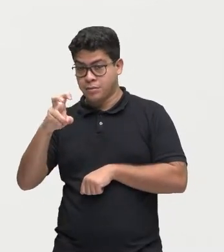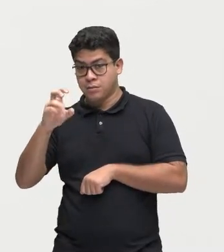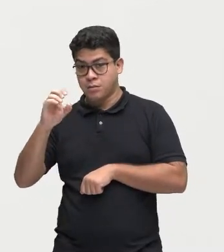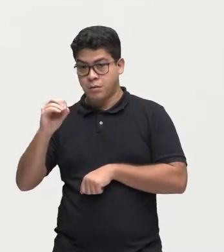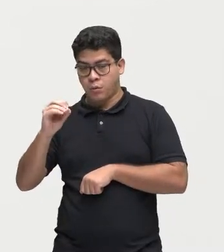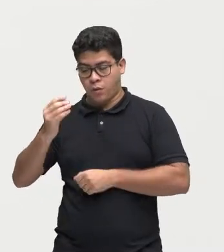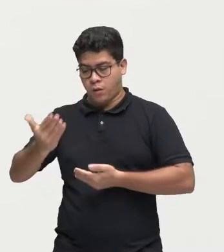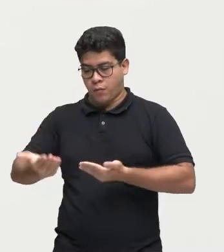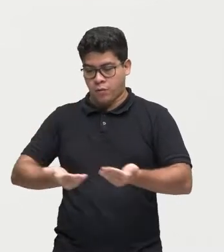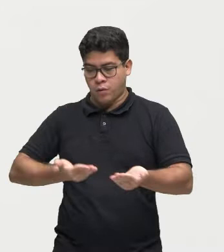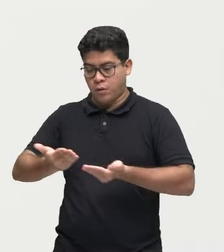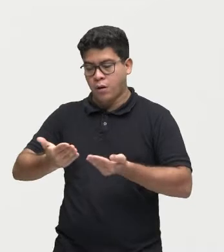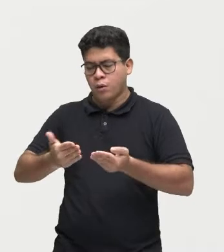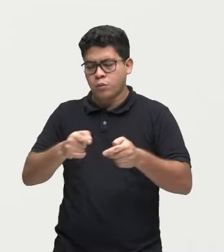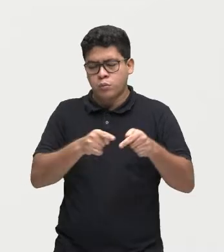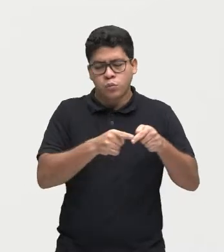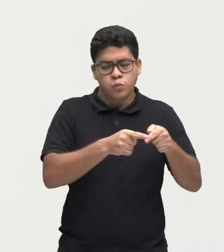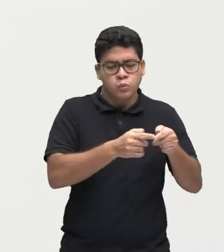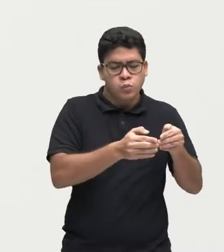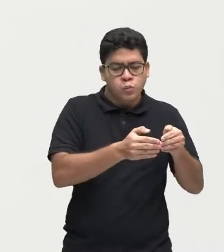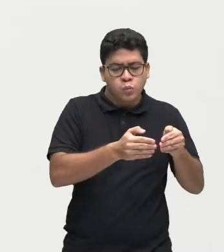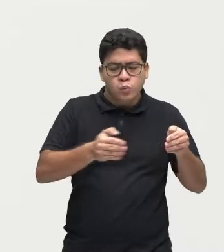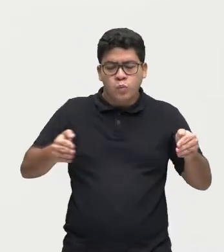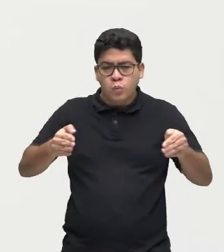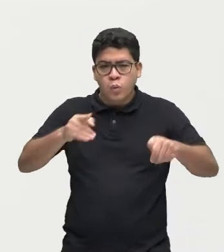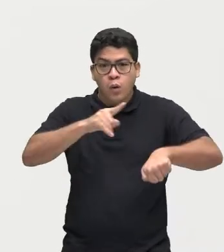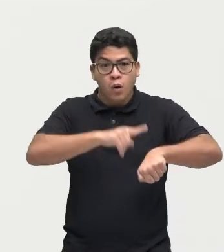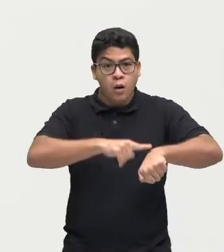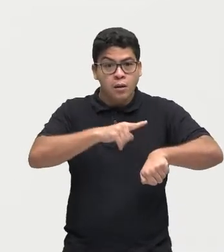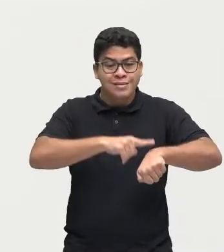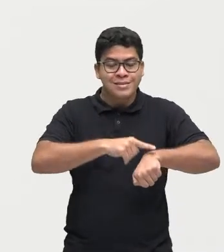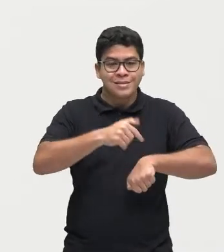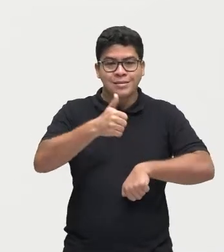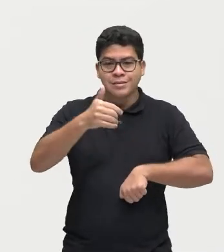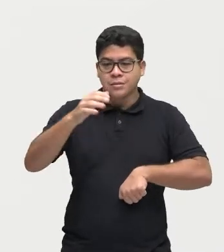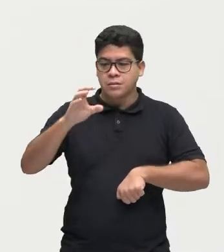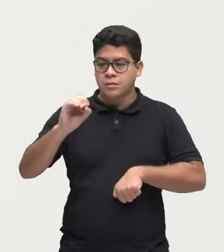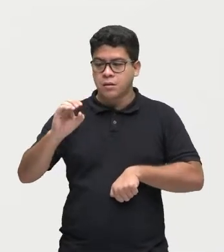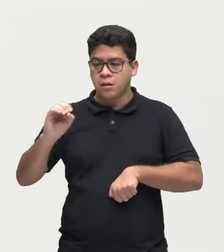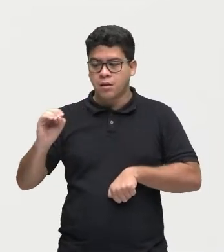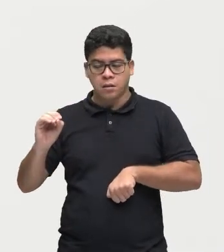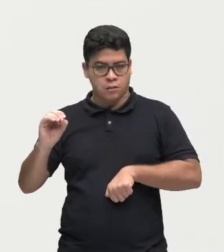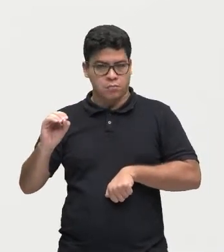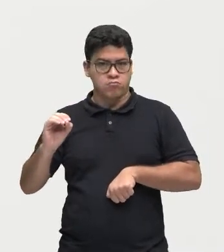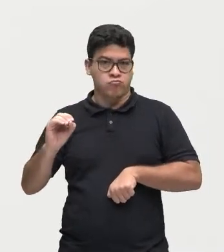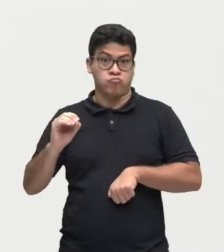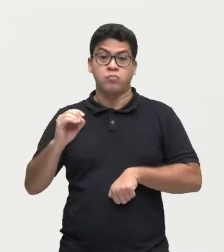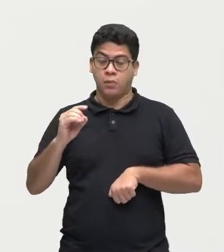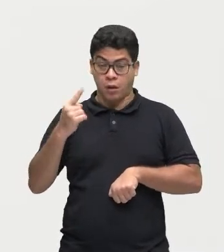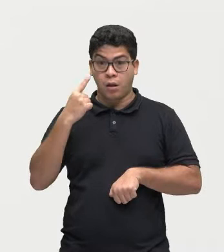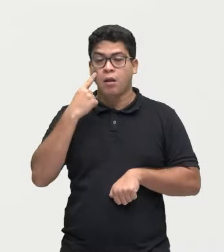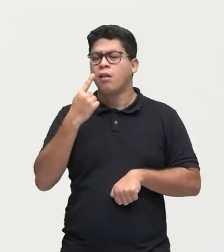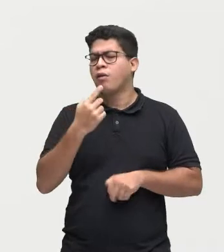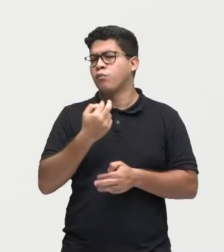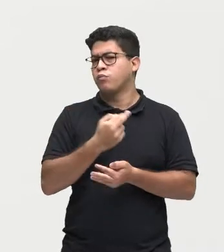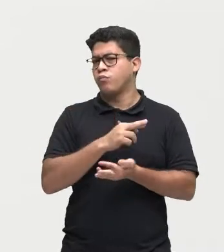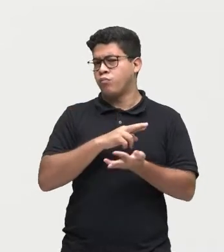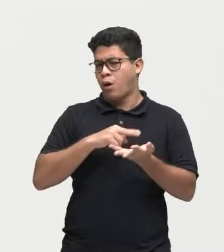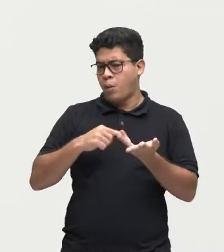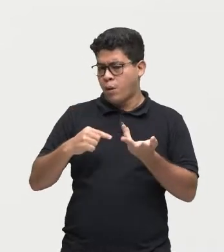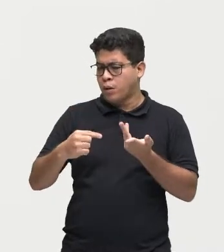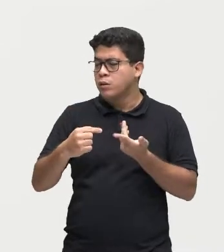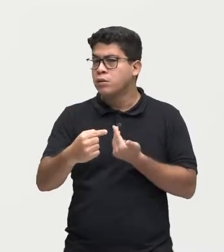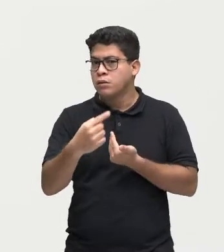100 dias. Então vejam que são muitas informações, olha só quantos dados a gente tem. A gente tem